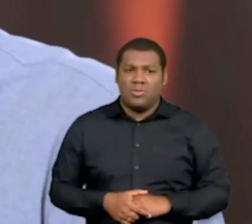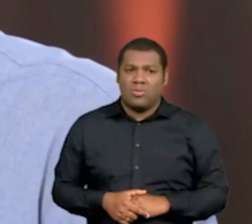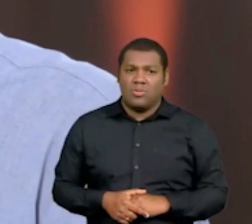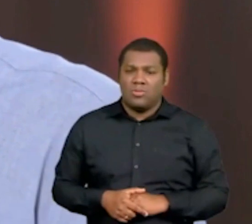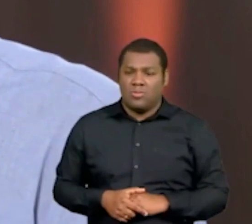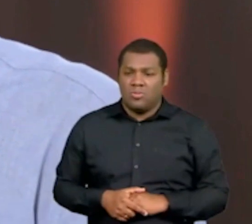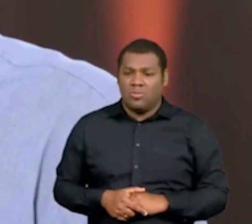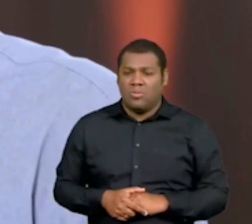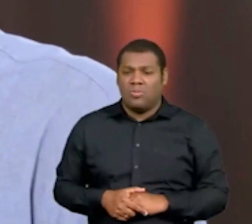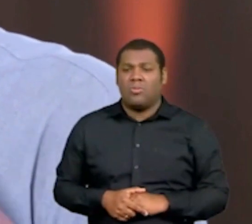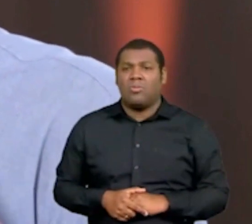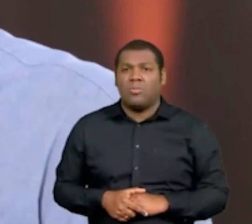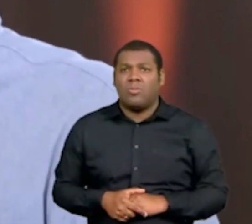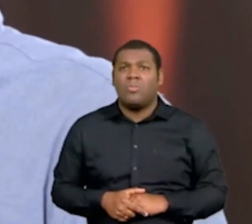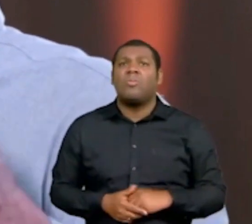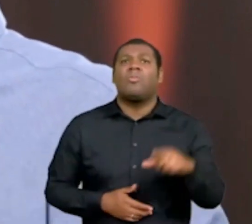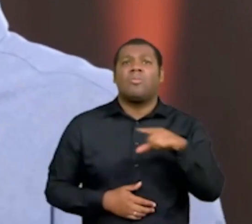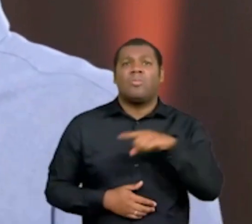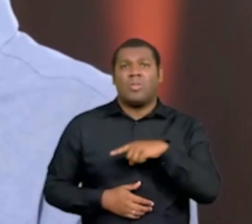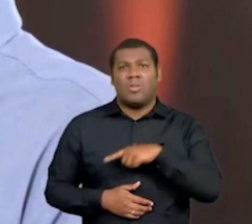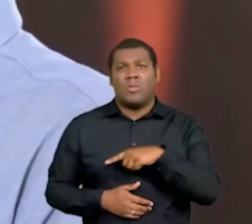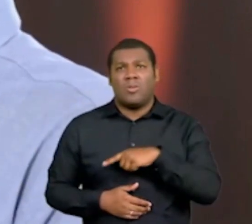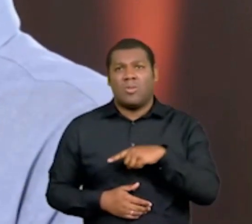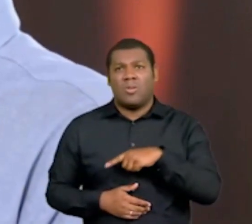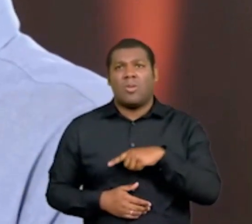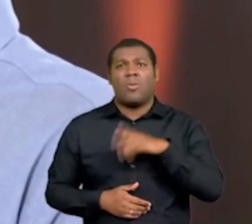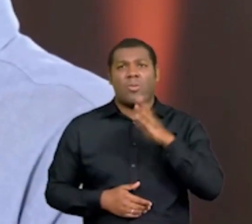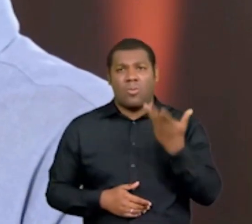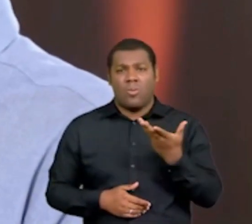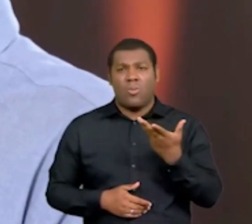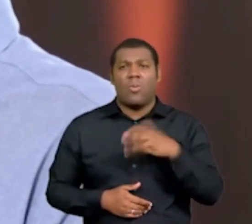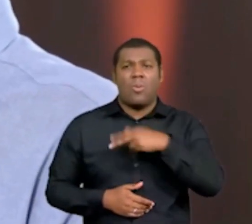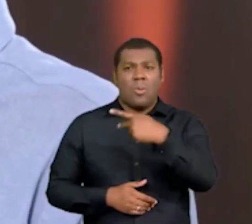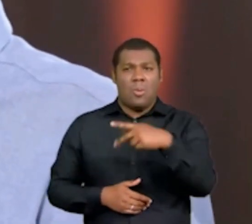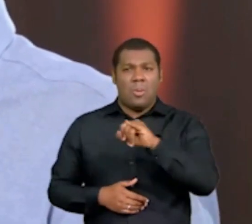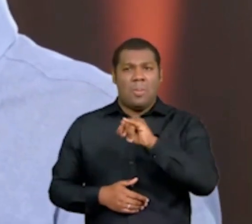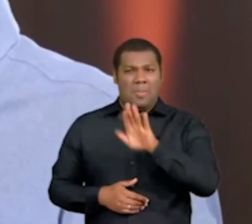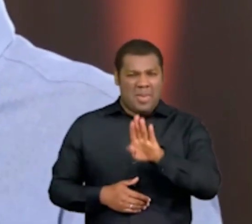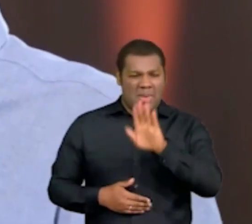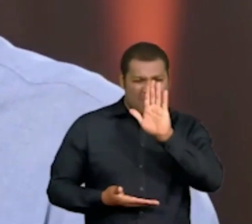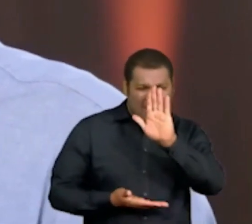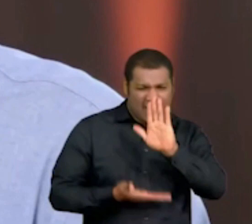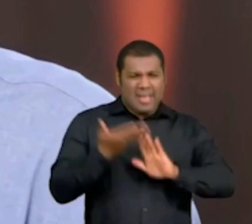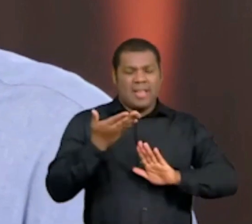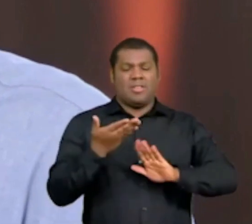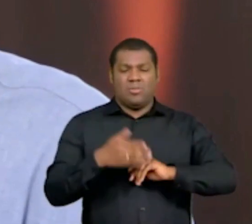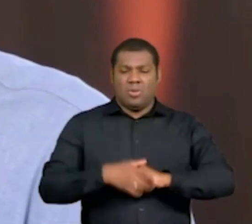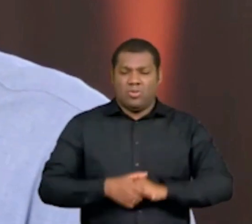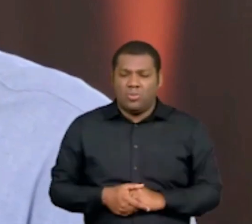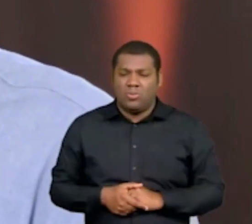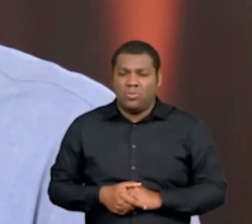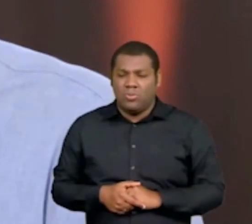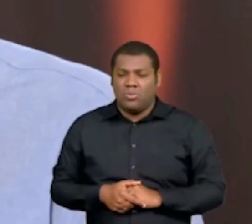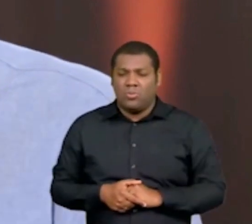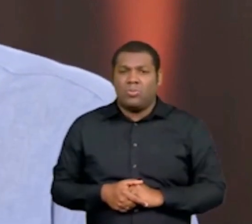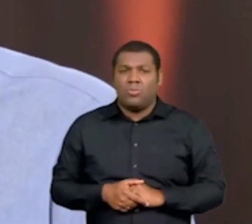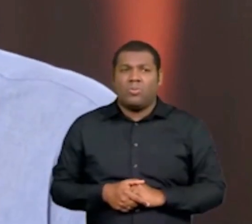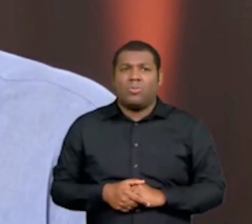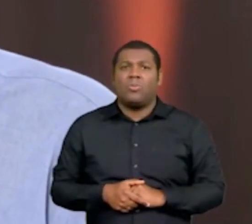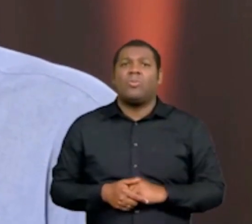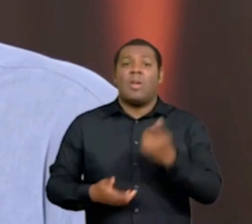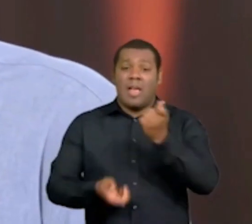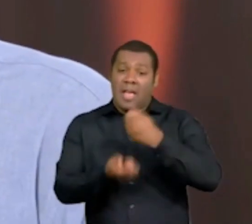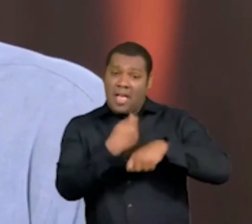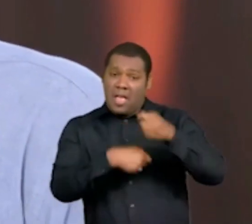ter como aumento real o crescimento do PIB dos últimos 2 anos. Sim. Ou seja, então, na medida que a economia cresça,